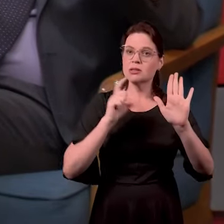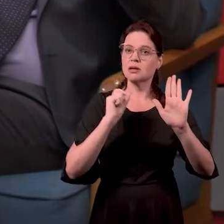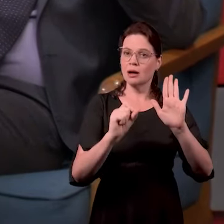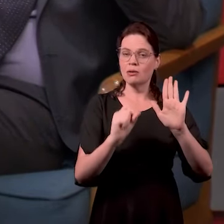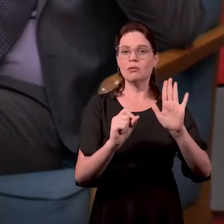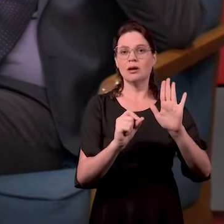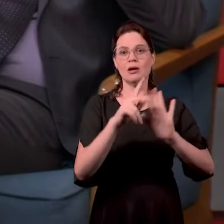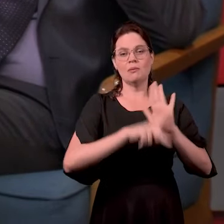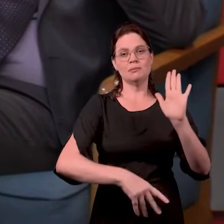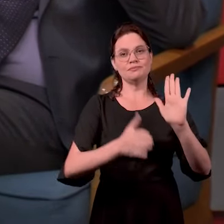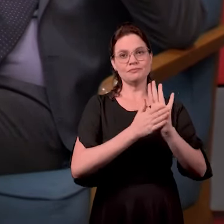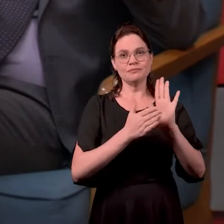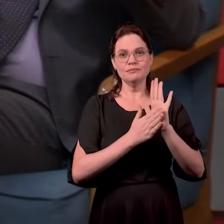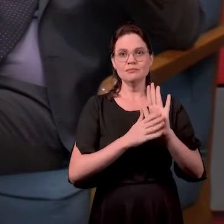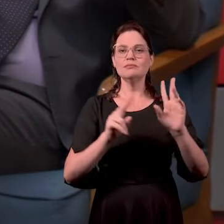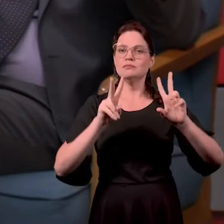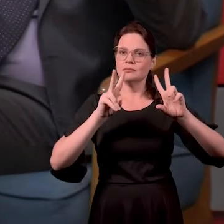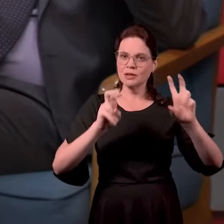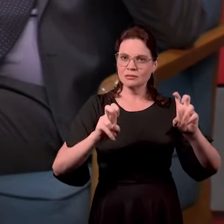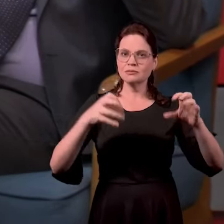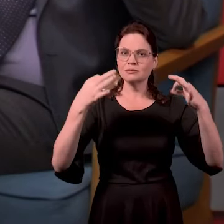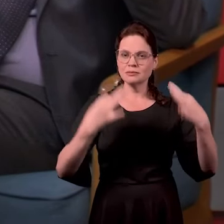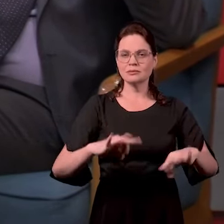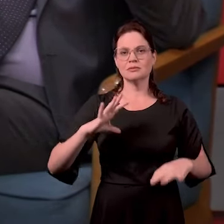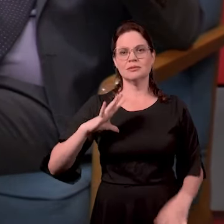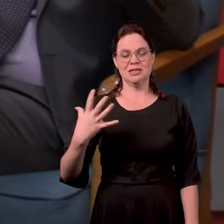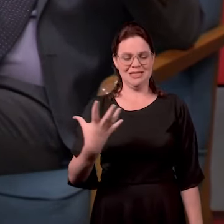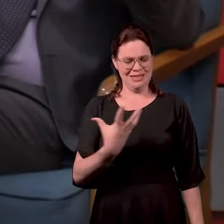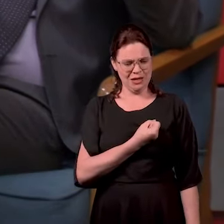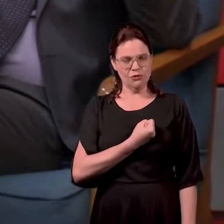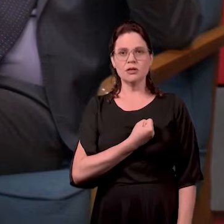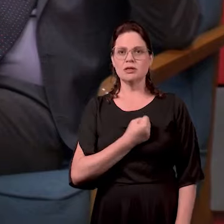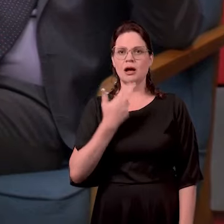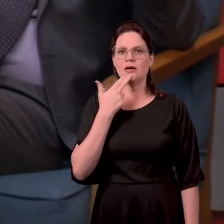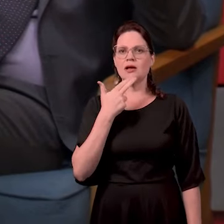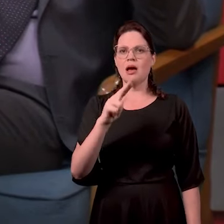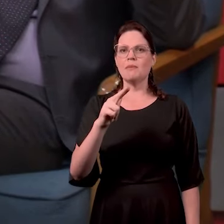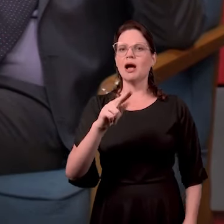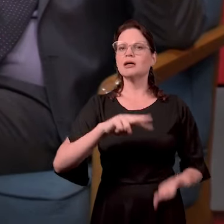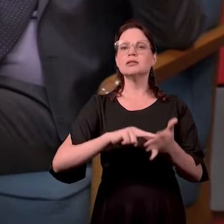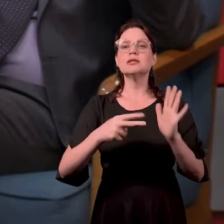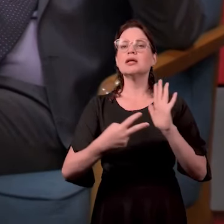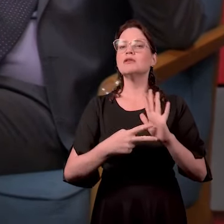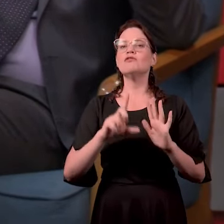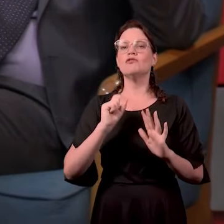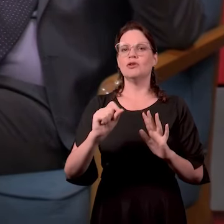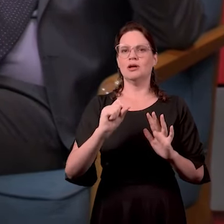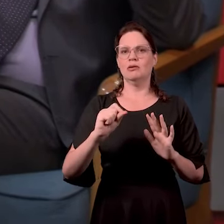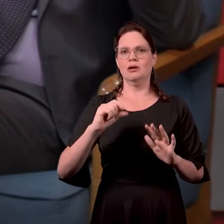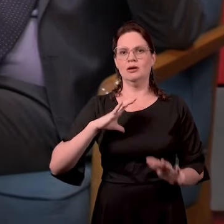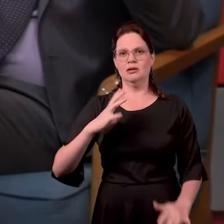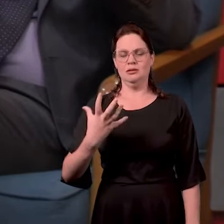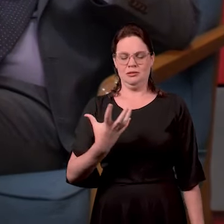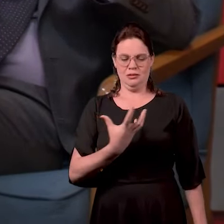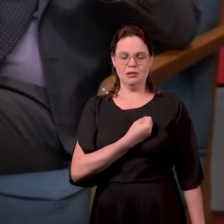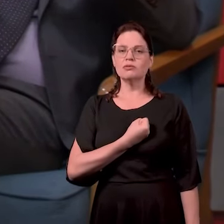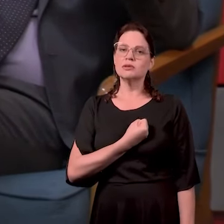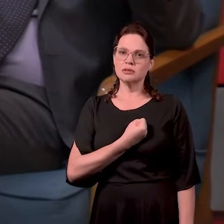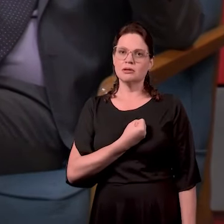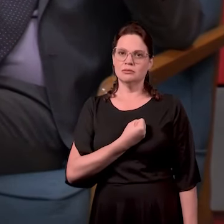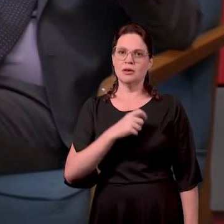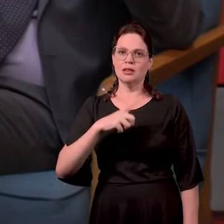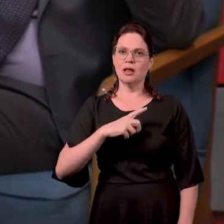desse projeto é Jesus. Por isso, não é a palavra salvação em hebraico é Yeshua, que significa